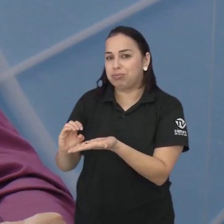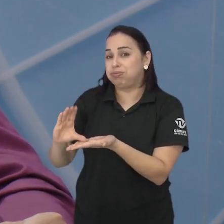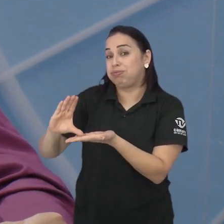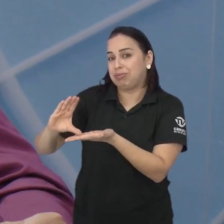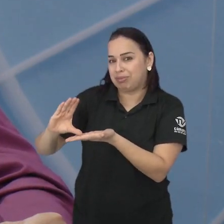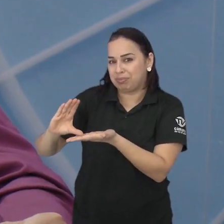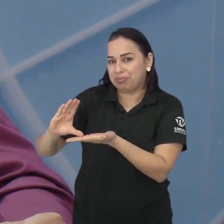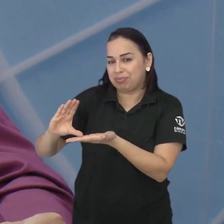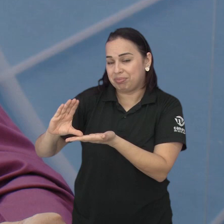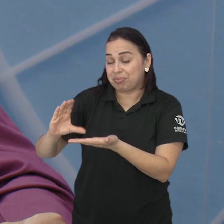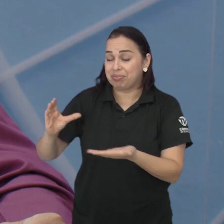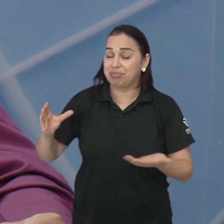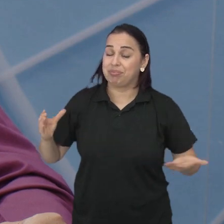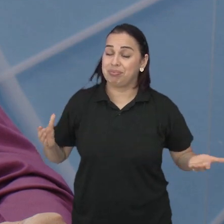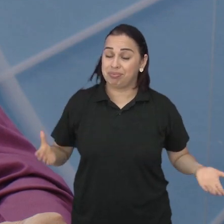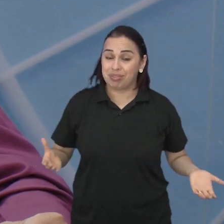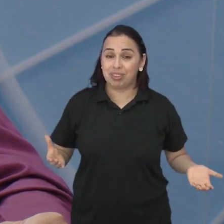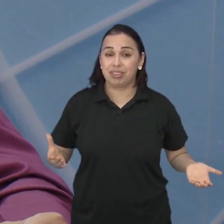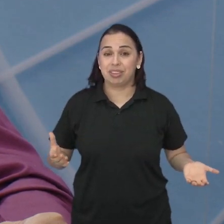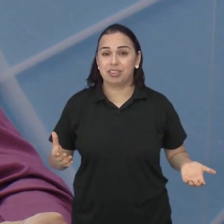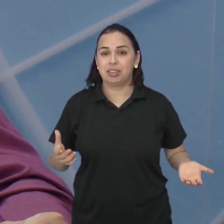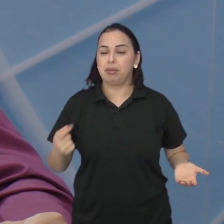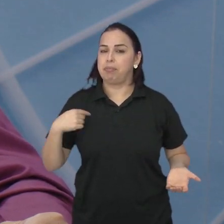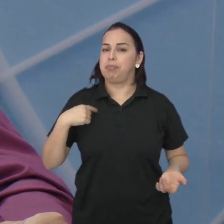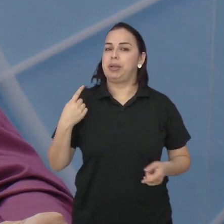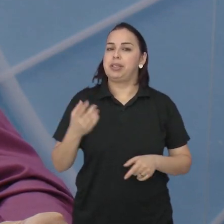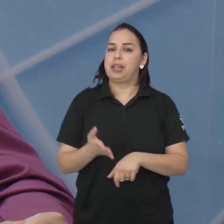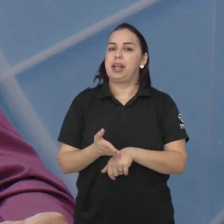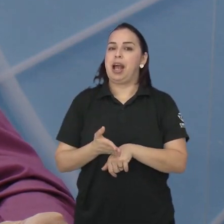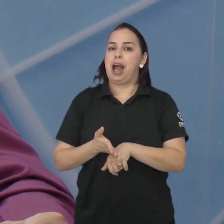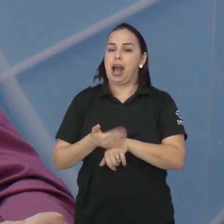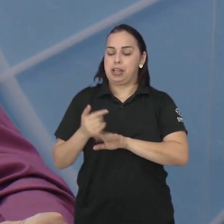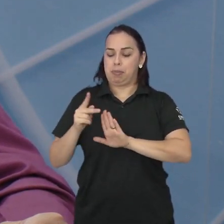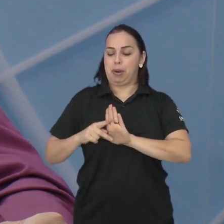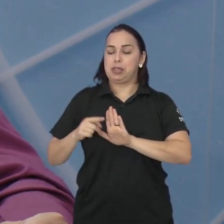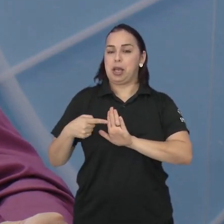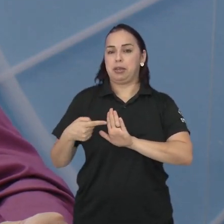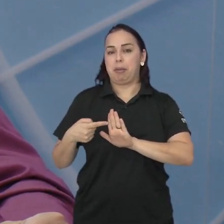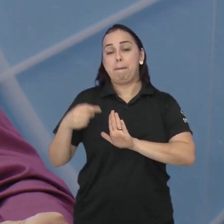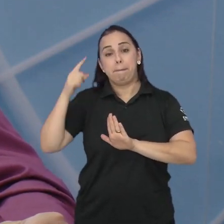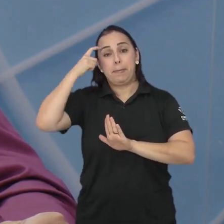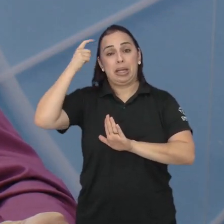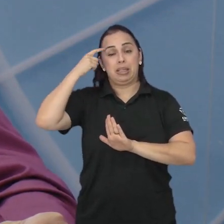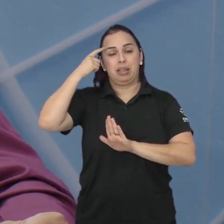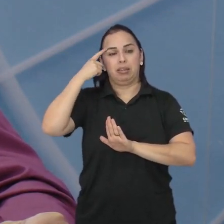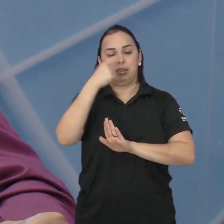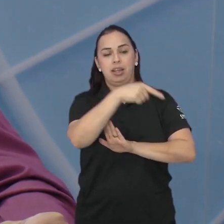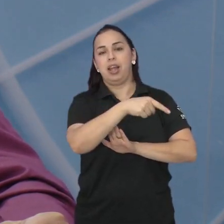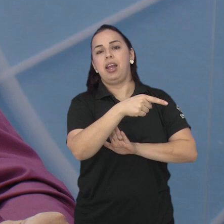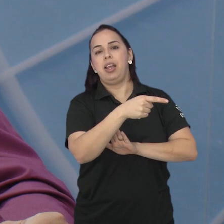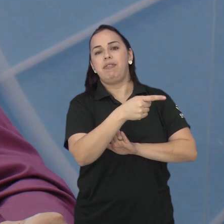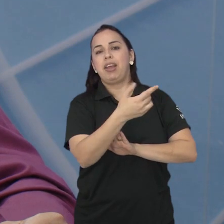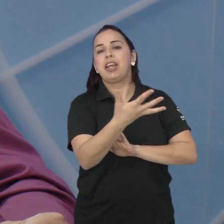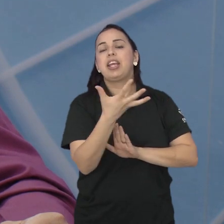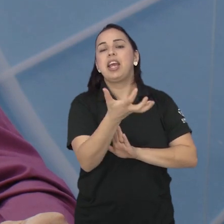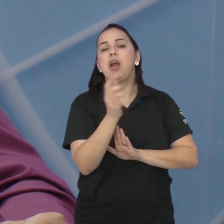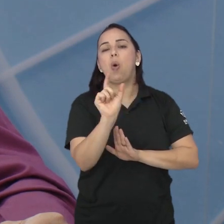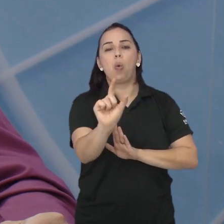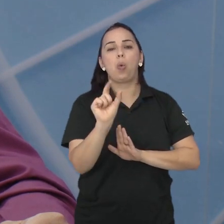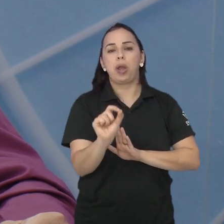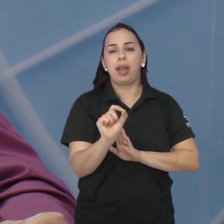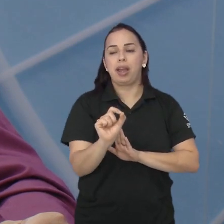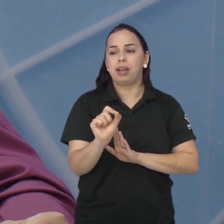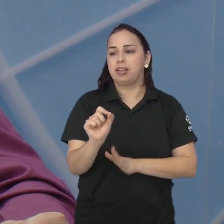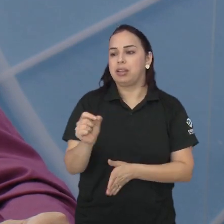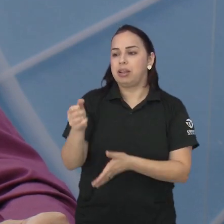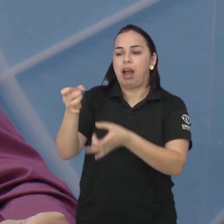isso? Então, são coisas que a gente tem que pensar também, né? Qual que é o atrativo para esse jovem conseguir,